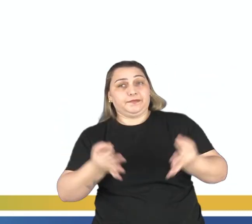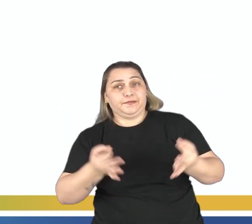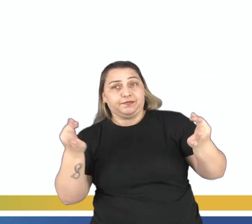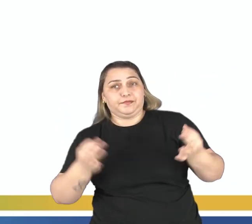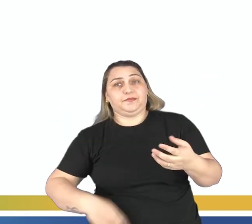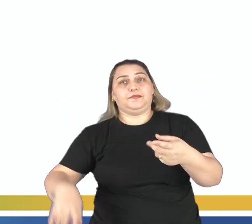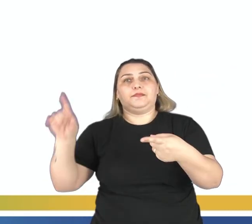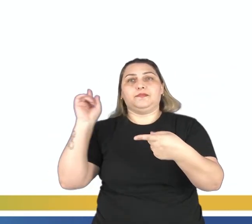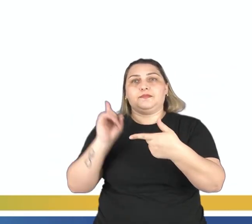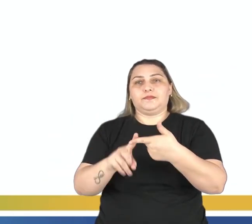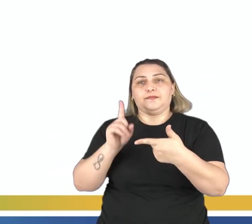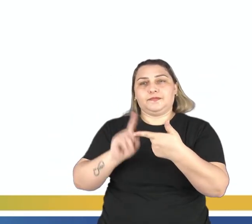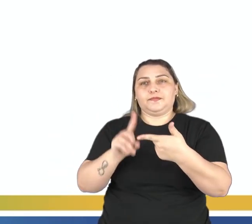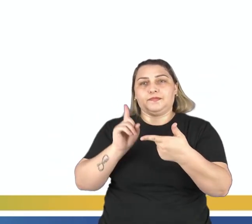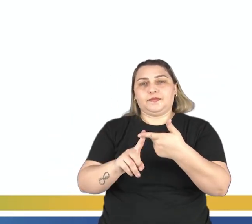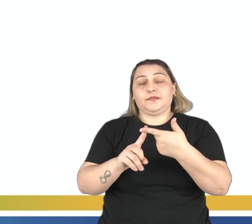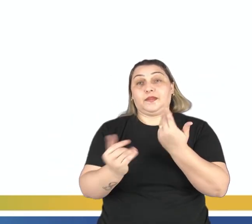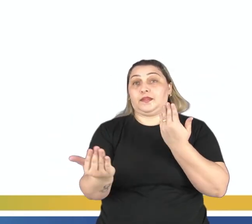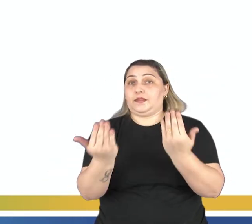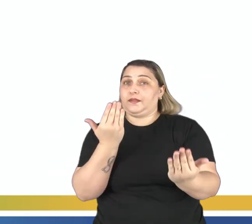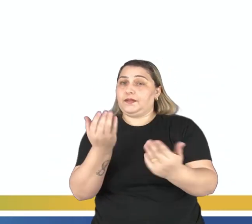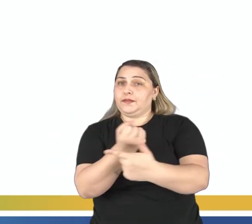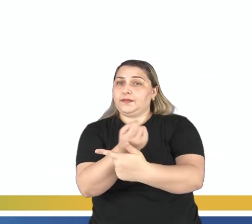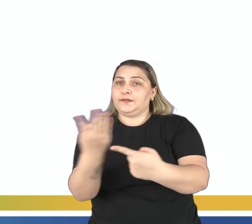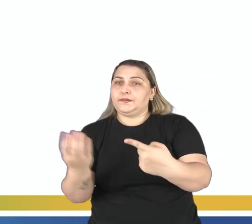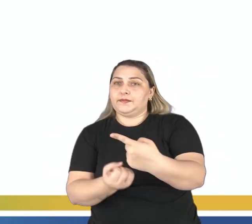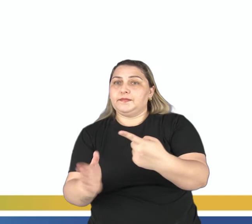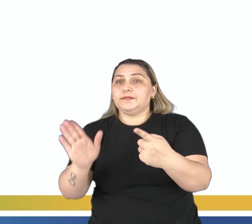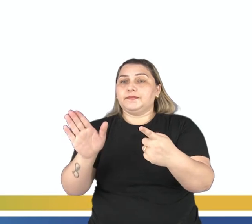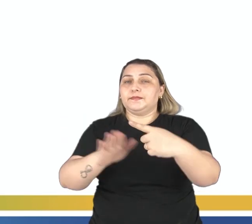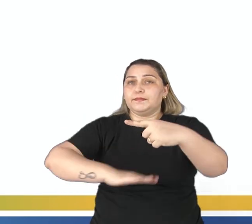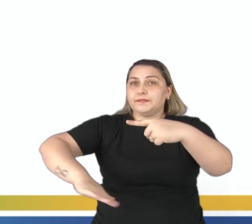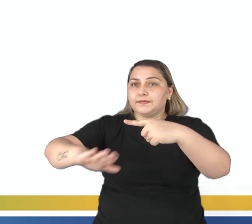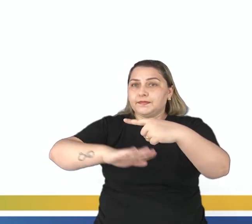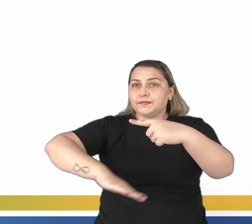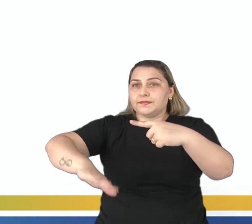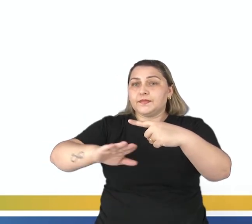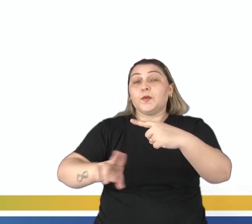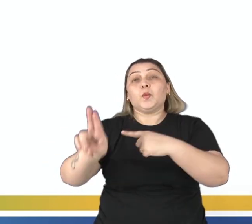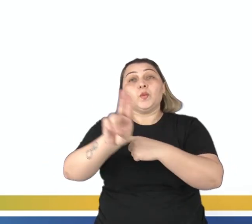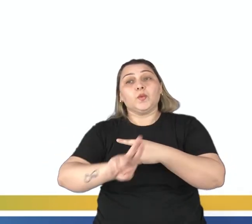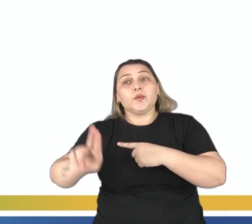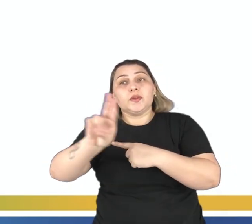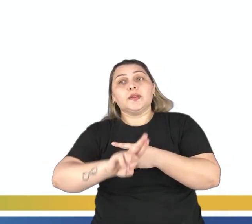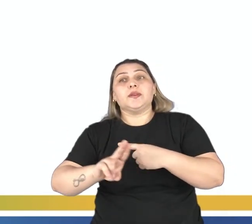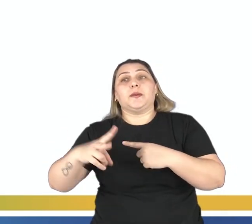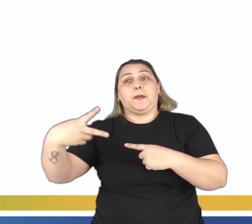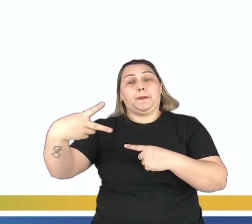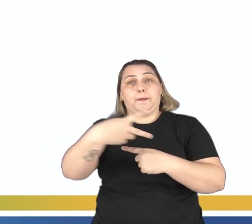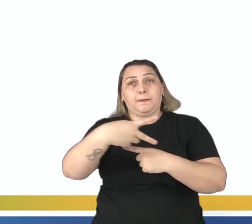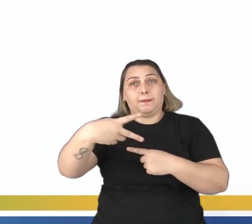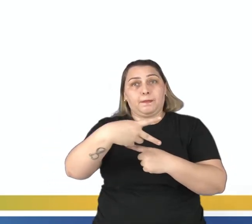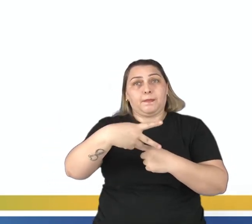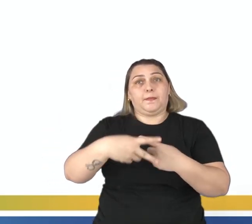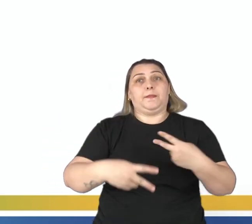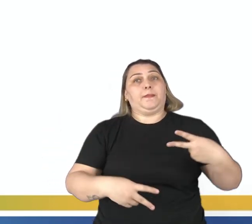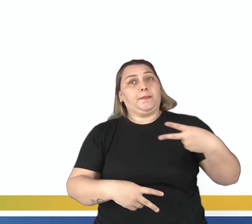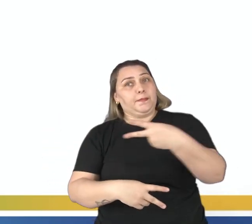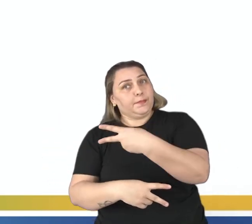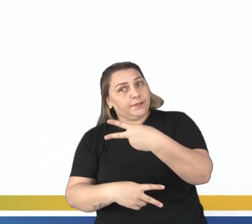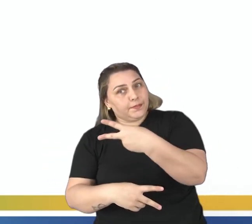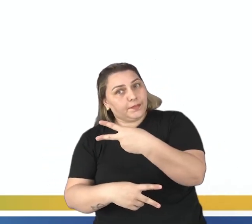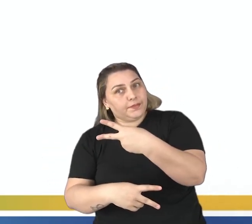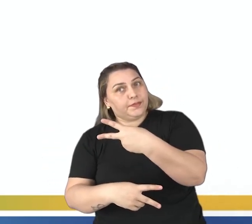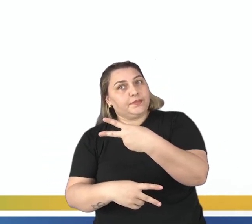Perfeito. Segunda questão, pessoal. Compare as frações abaixo usando os símbolos de maior